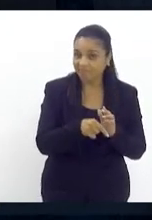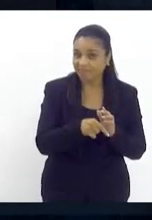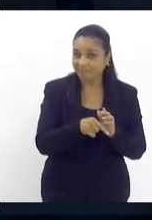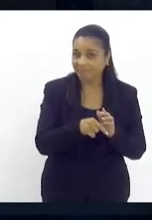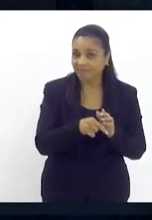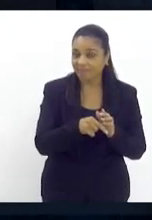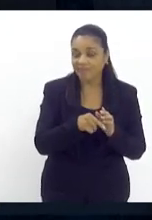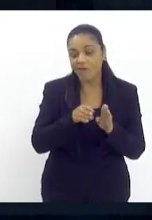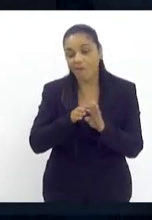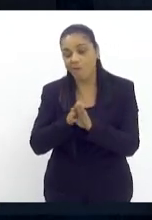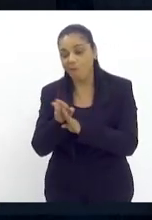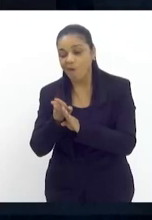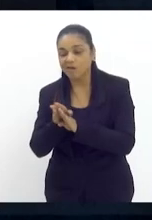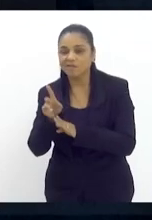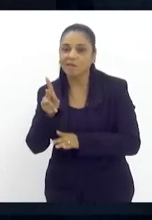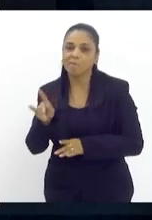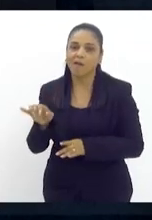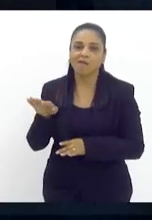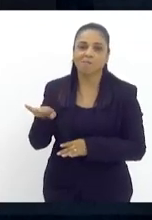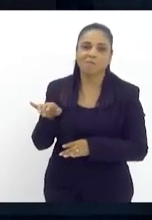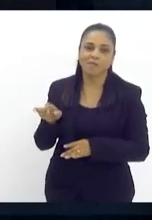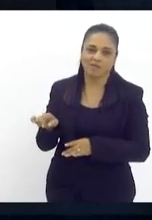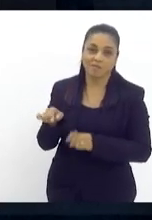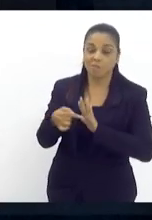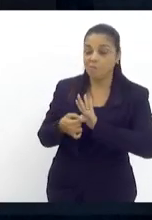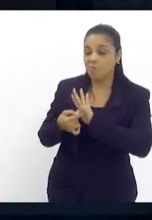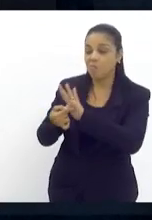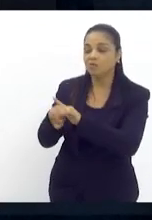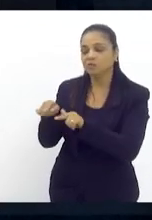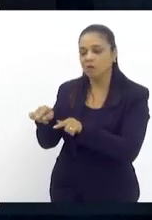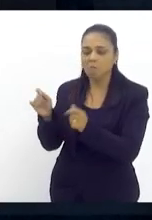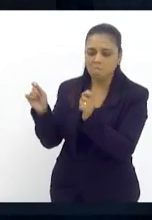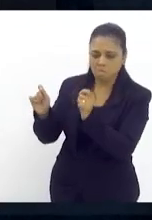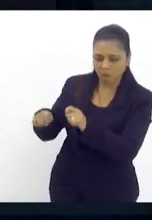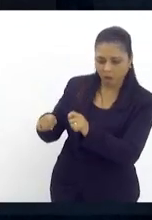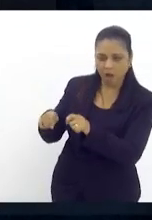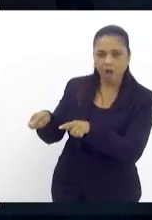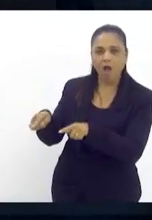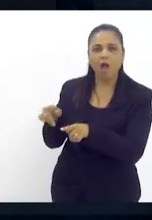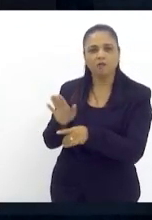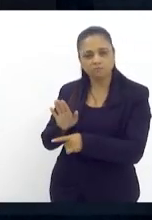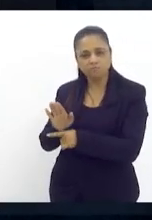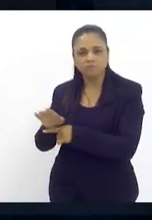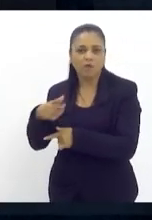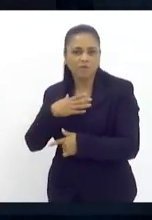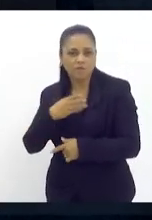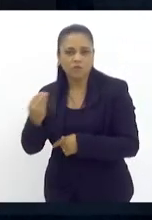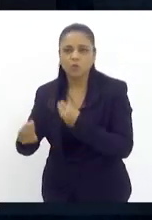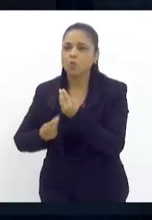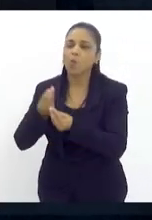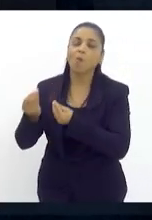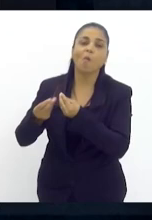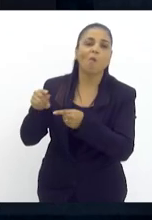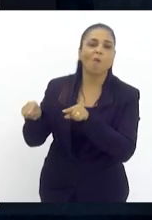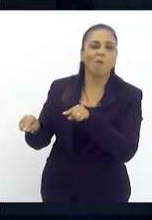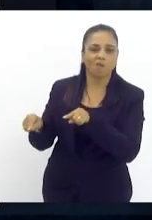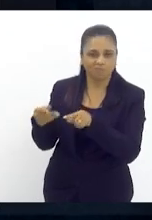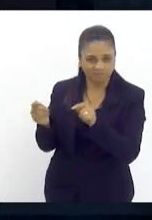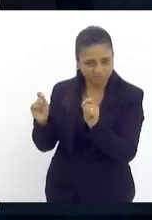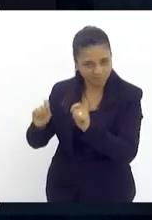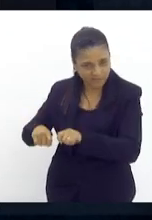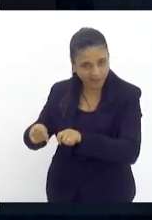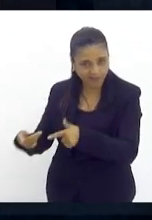De orientar esses pais, de mostrar para esses pais o que eles podem fazer, de mostrar para esses pais como eles